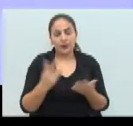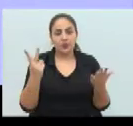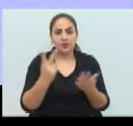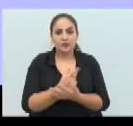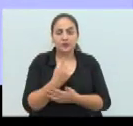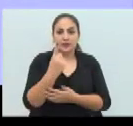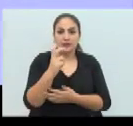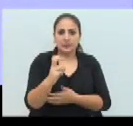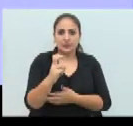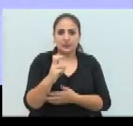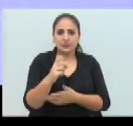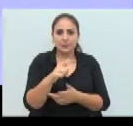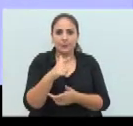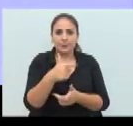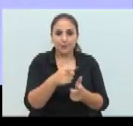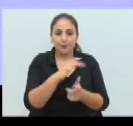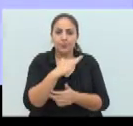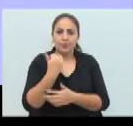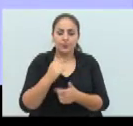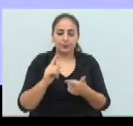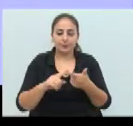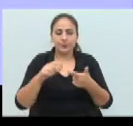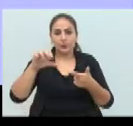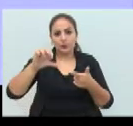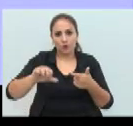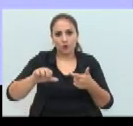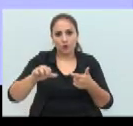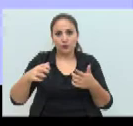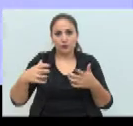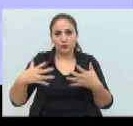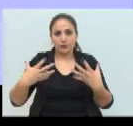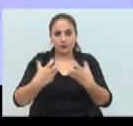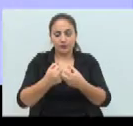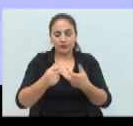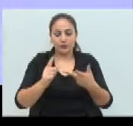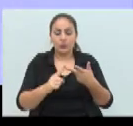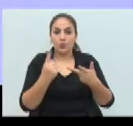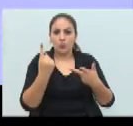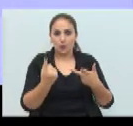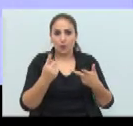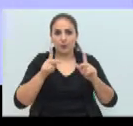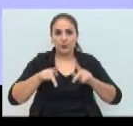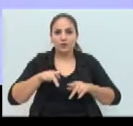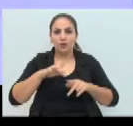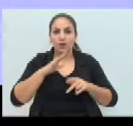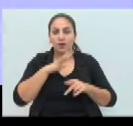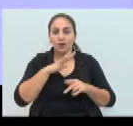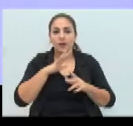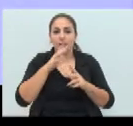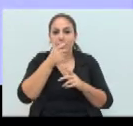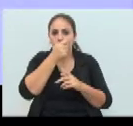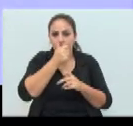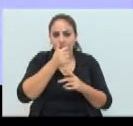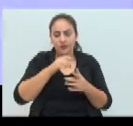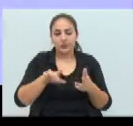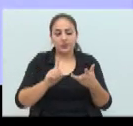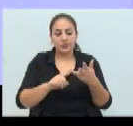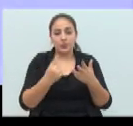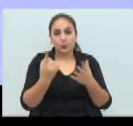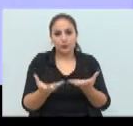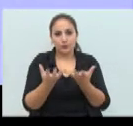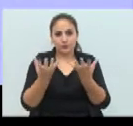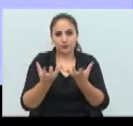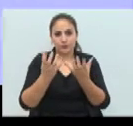15 assassinatos, 9 mortes no trânsito, 1 afogamento e 1 morte em incêndio. Ainda é triste